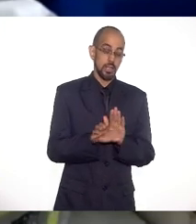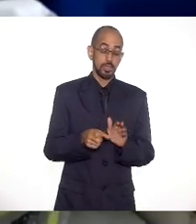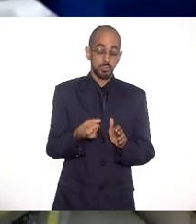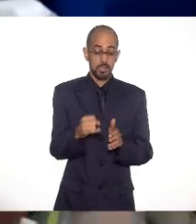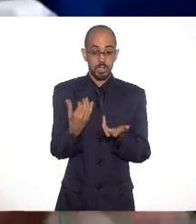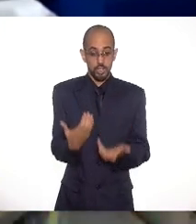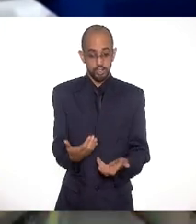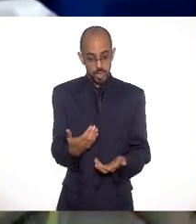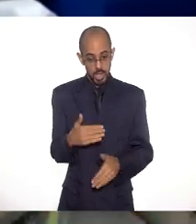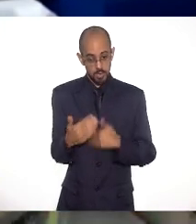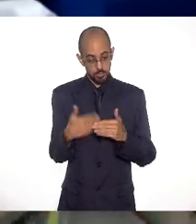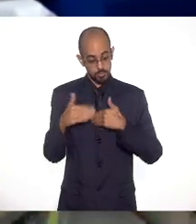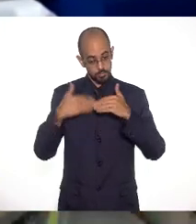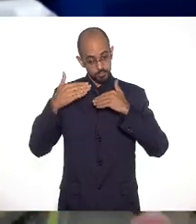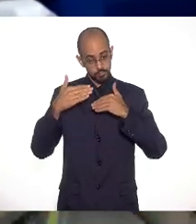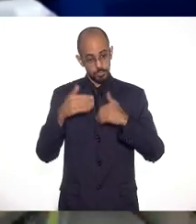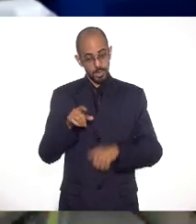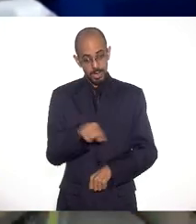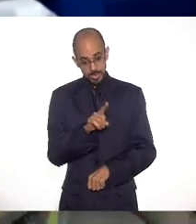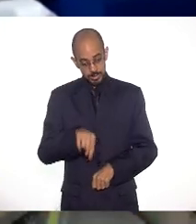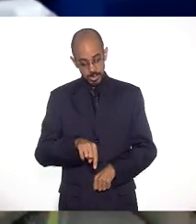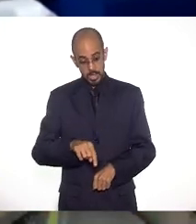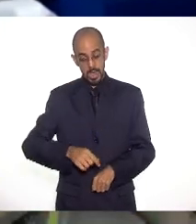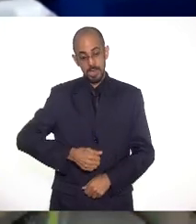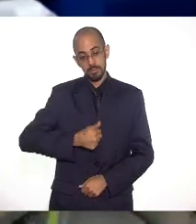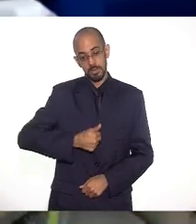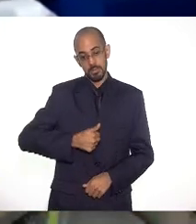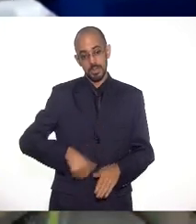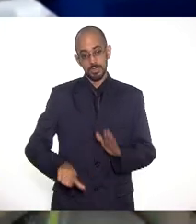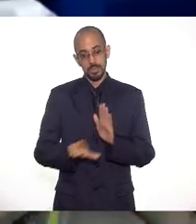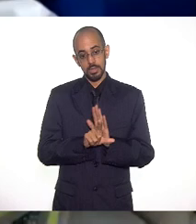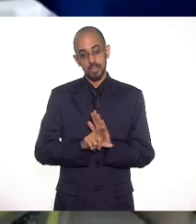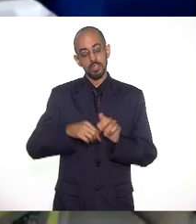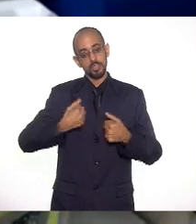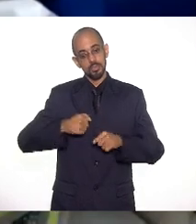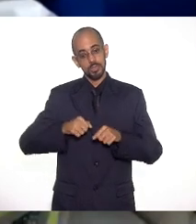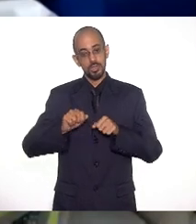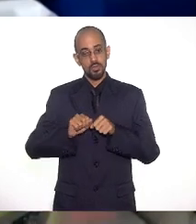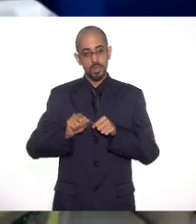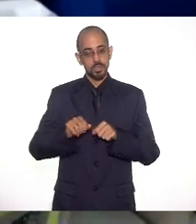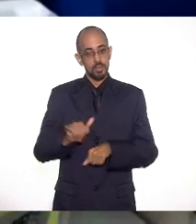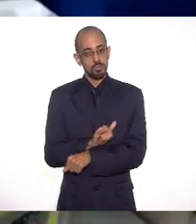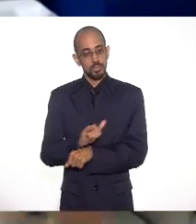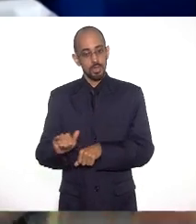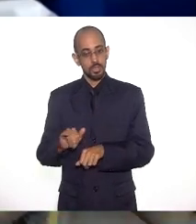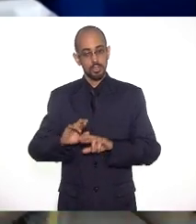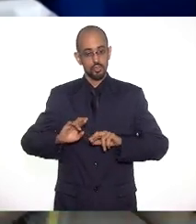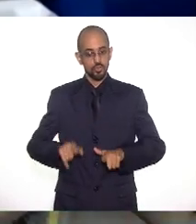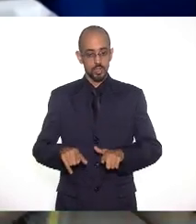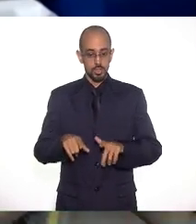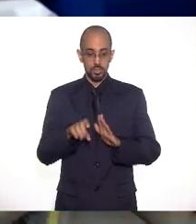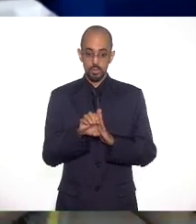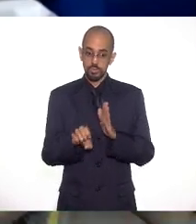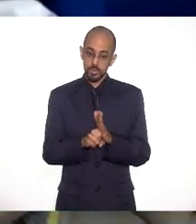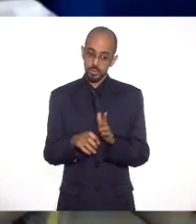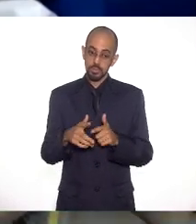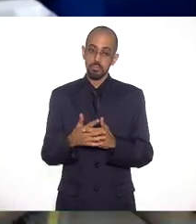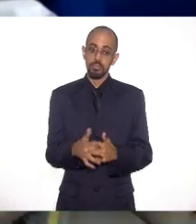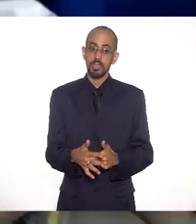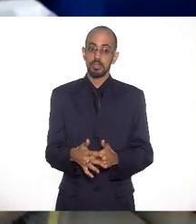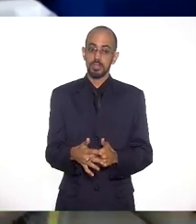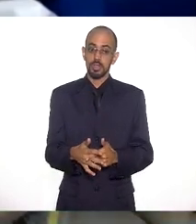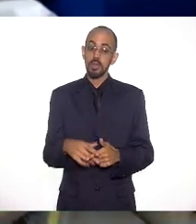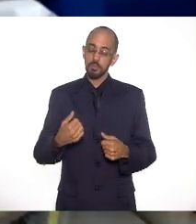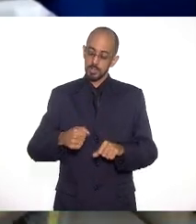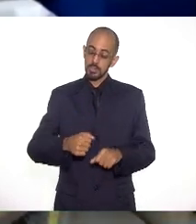caminhar para revogar essas leis primeiras, aí o movimento é outro. Aí é fazer emendas no projeto. Aí tem que ser no primeiro projeto, que